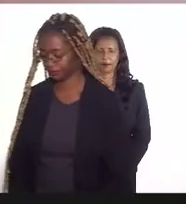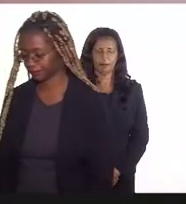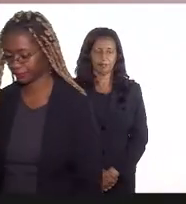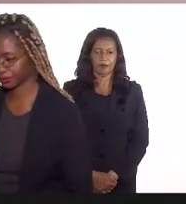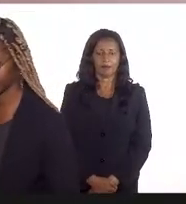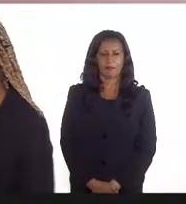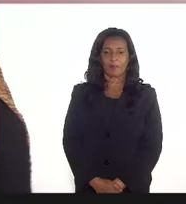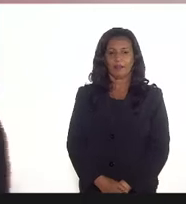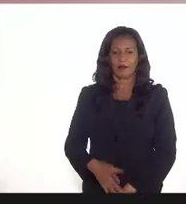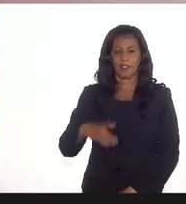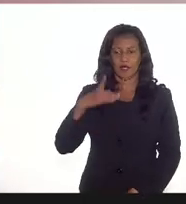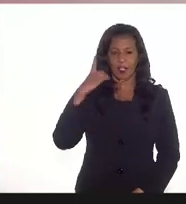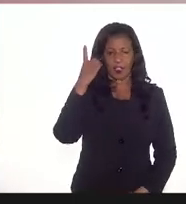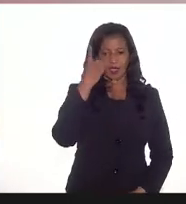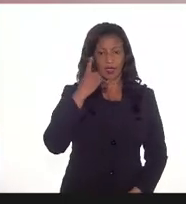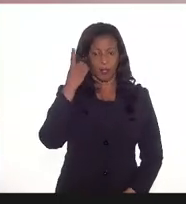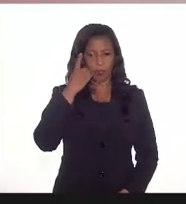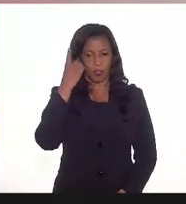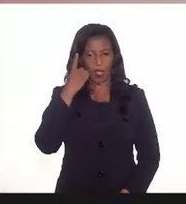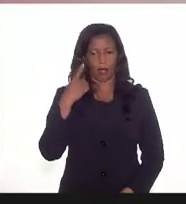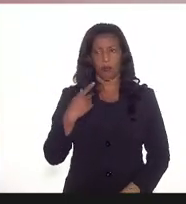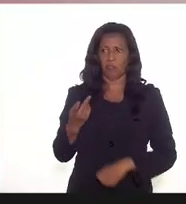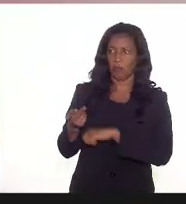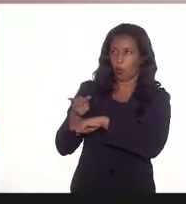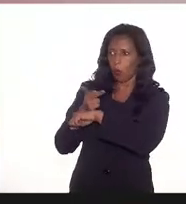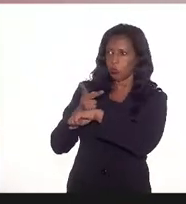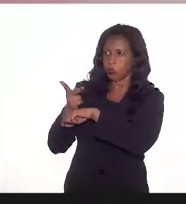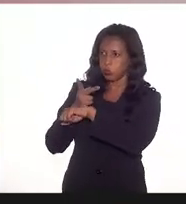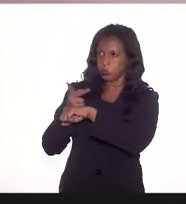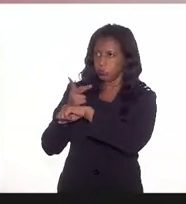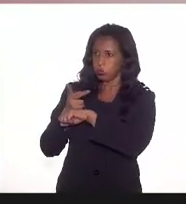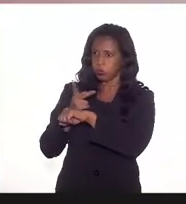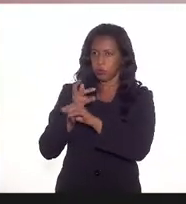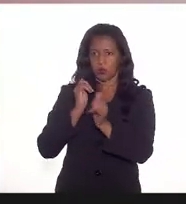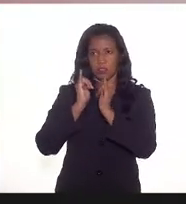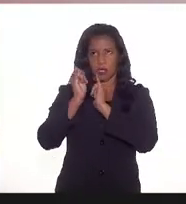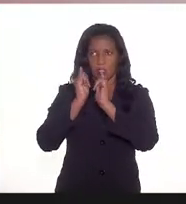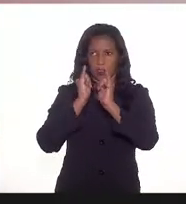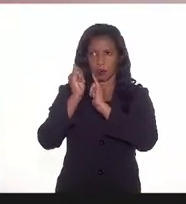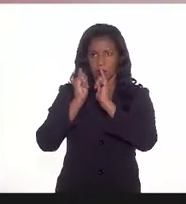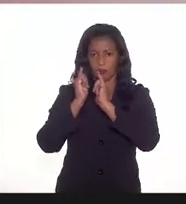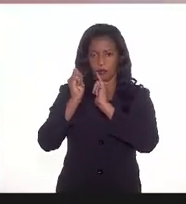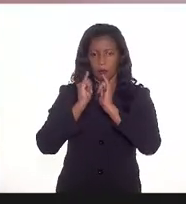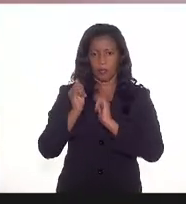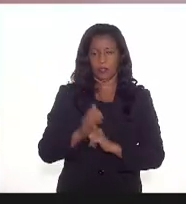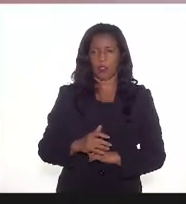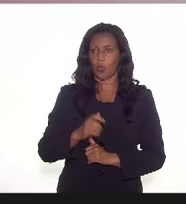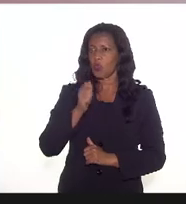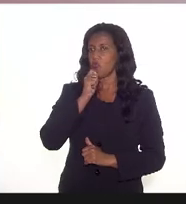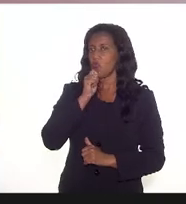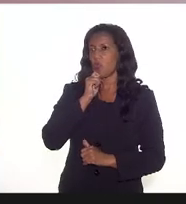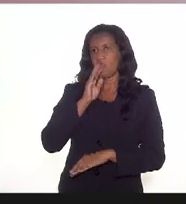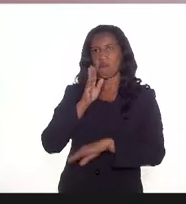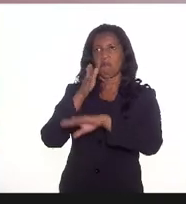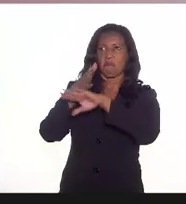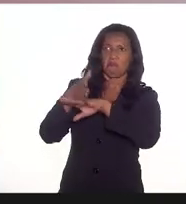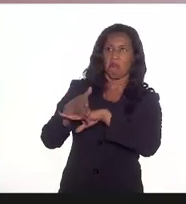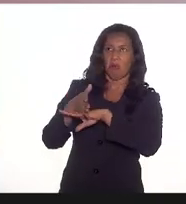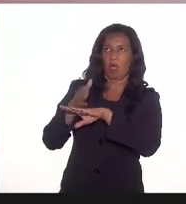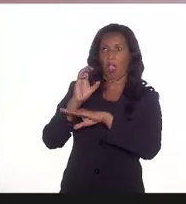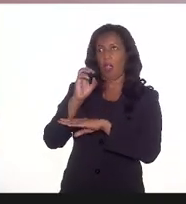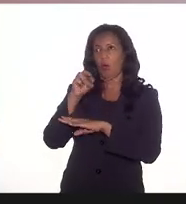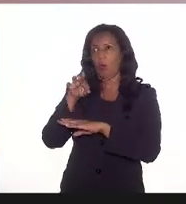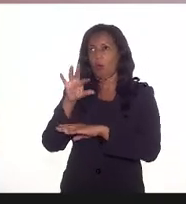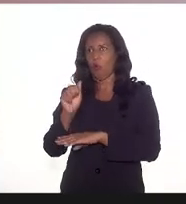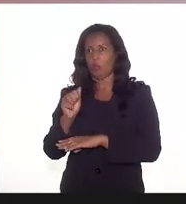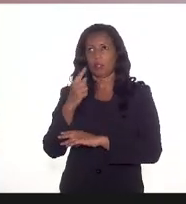Deputado, eu vou levantar as informações, porque o Fundes, ele, na verdade, ele entra na conta única do Estado, a Gerrio não tem acesso a essa conta, então eu vou levantar